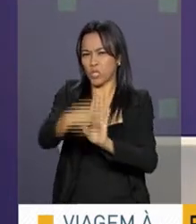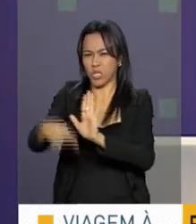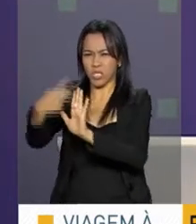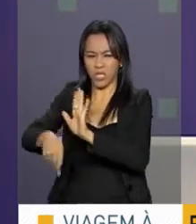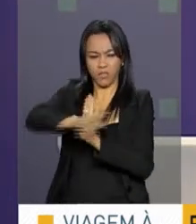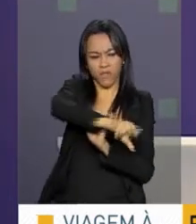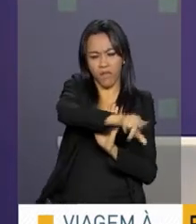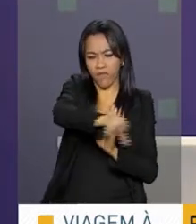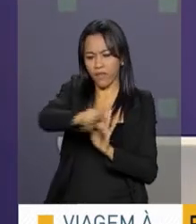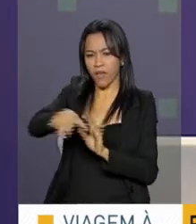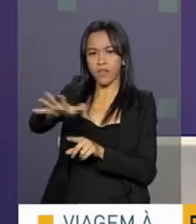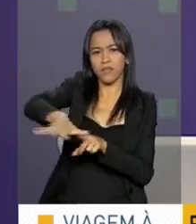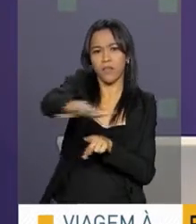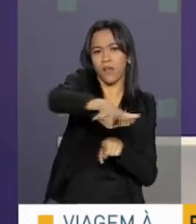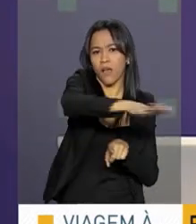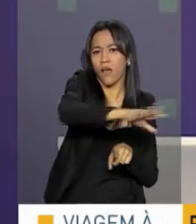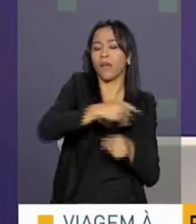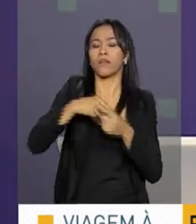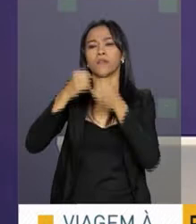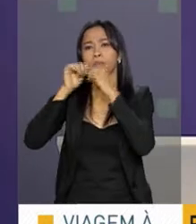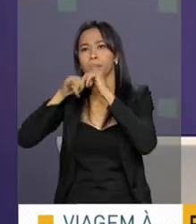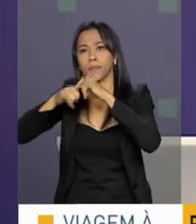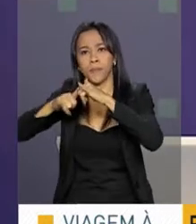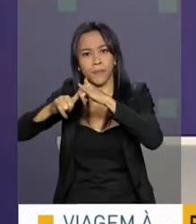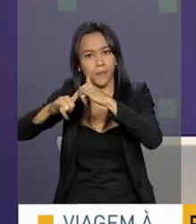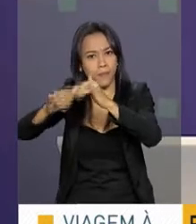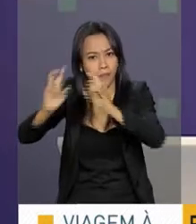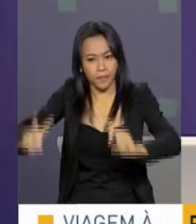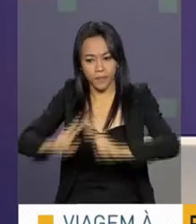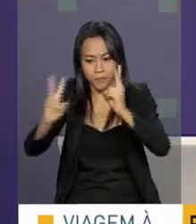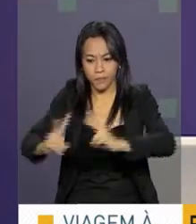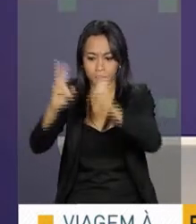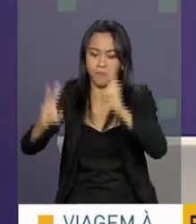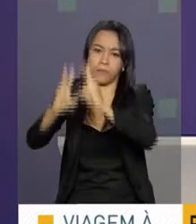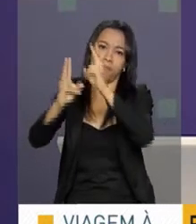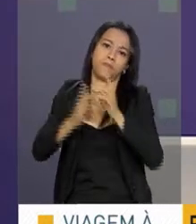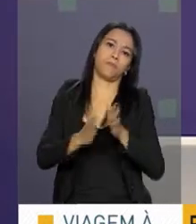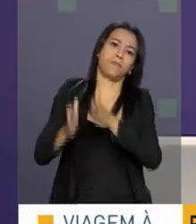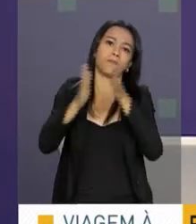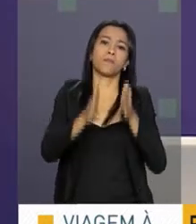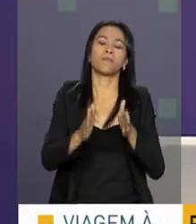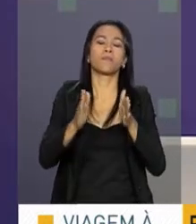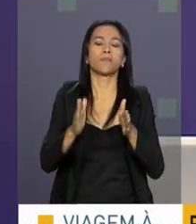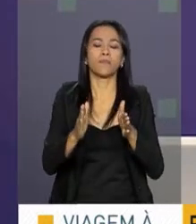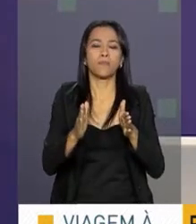gás, linhas de transmissão de energia,